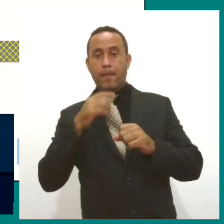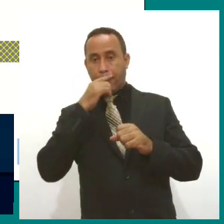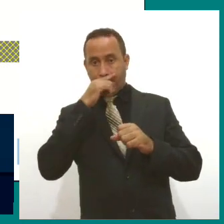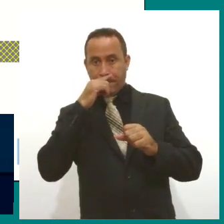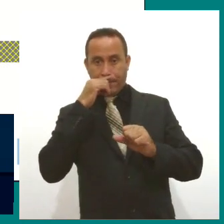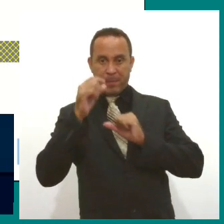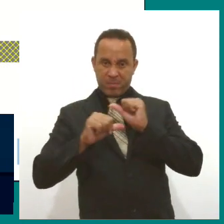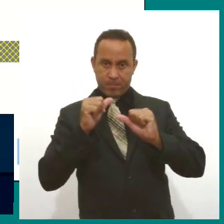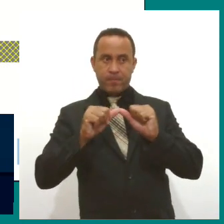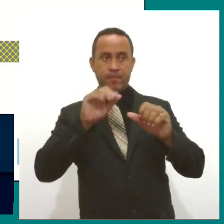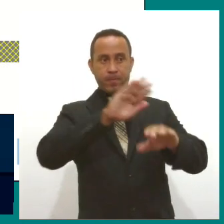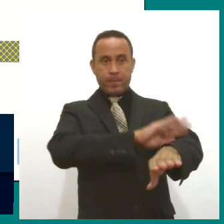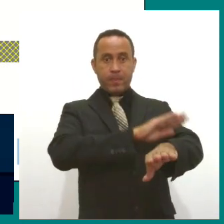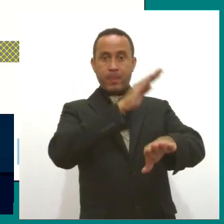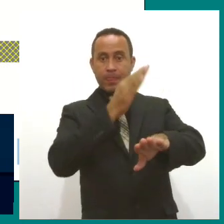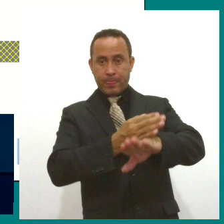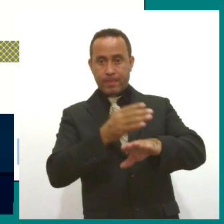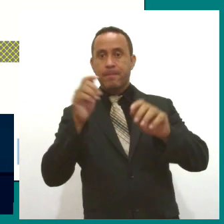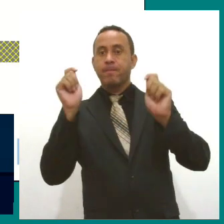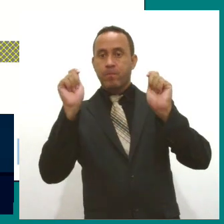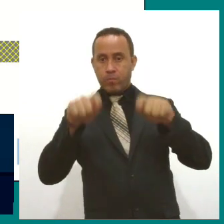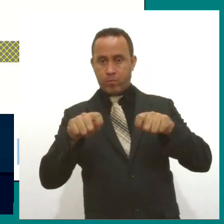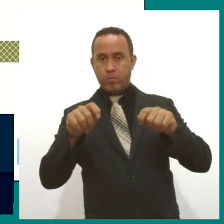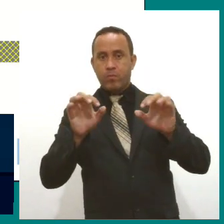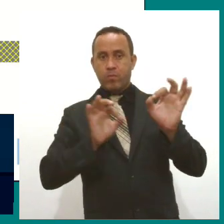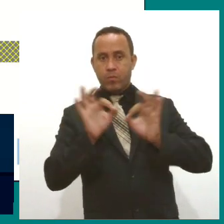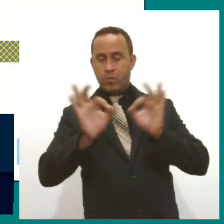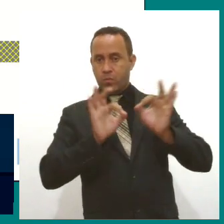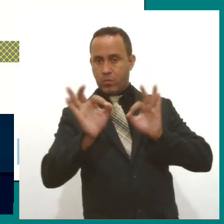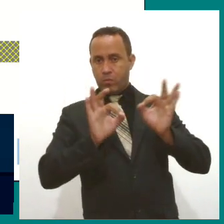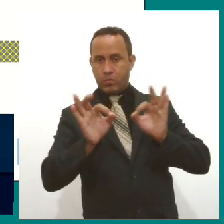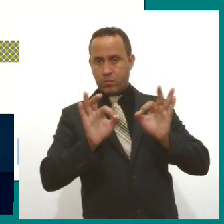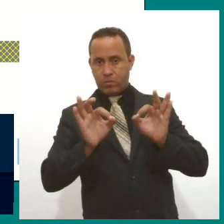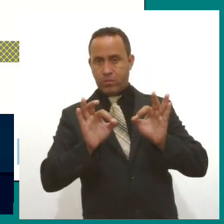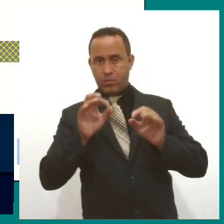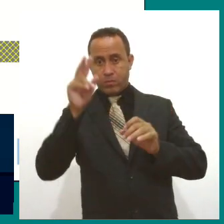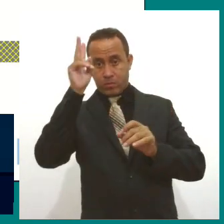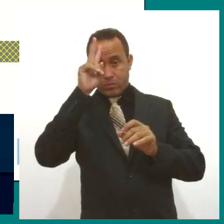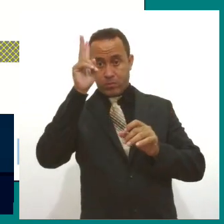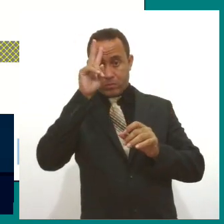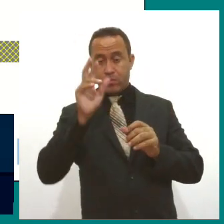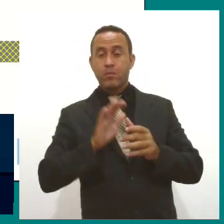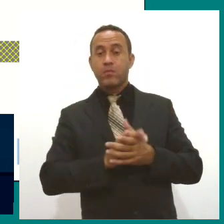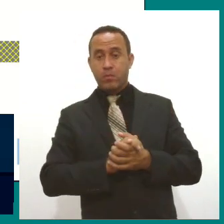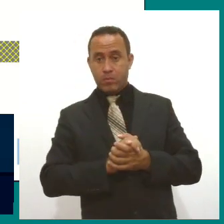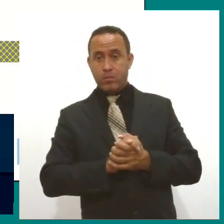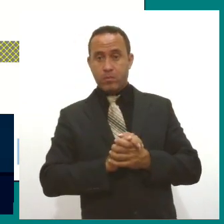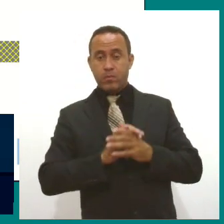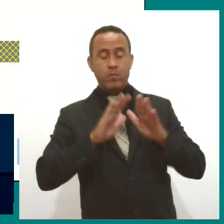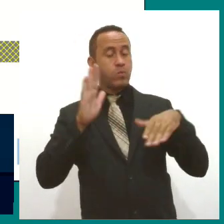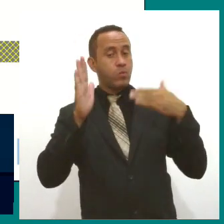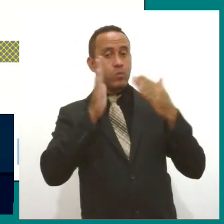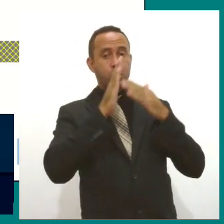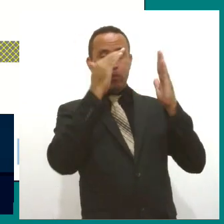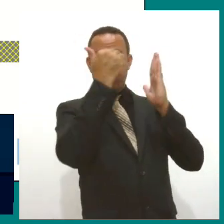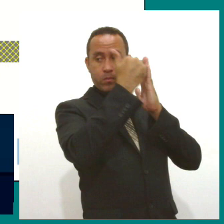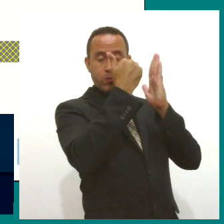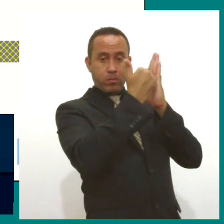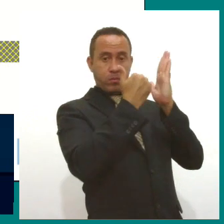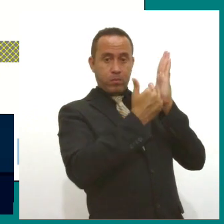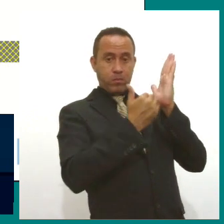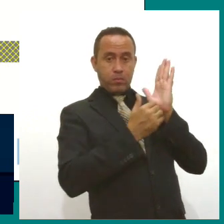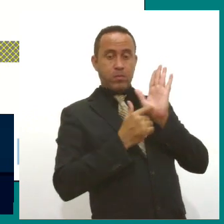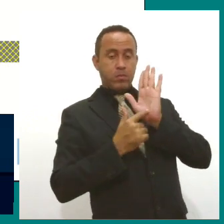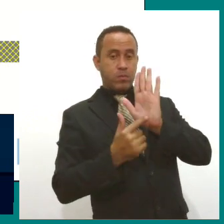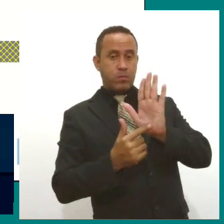a recuperação daquela ponte com a adutora do São Francisco, essa deu a partir dos recursos do Água Sergipe. Outro programa destacado